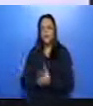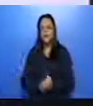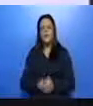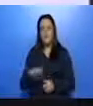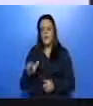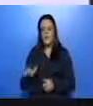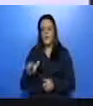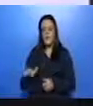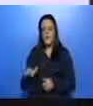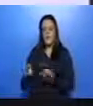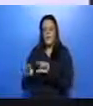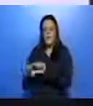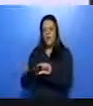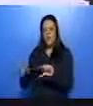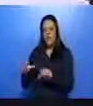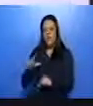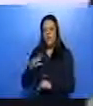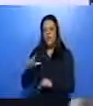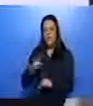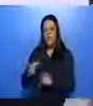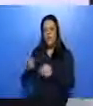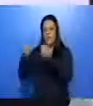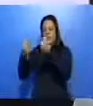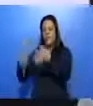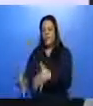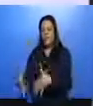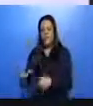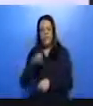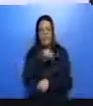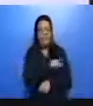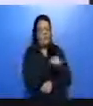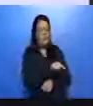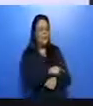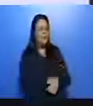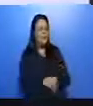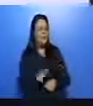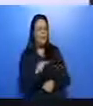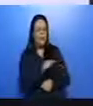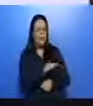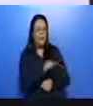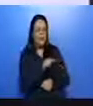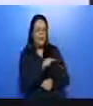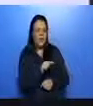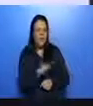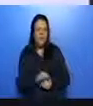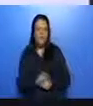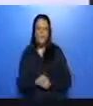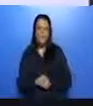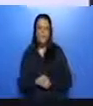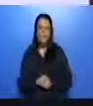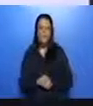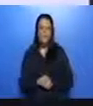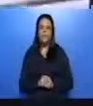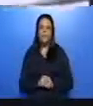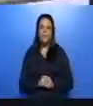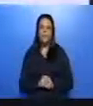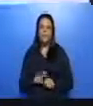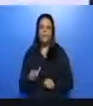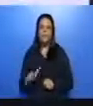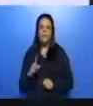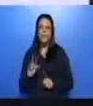subordinada por quê? Porque ela tem dependência da primeira. Ela vai ter essa